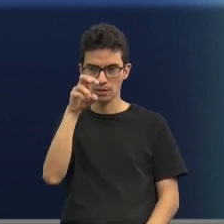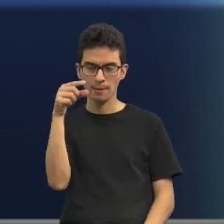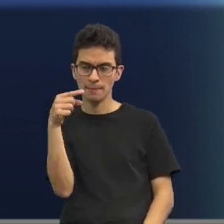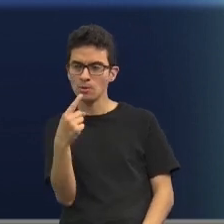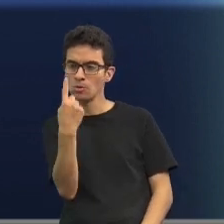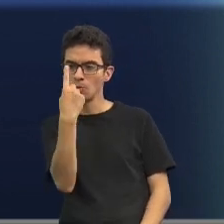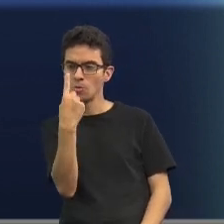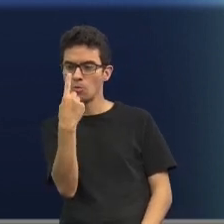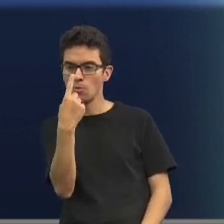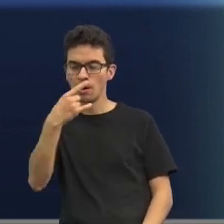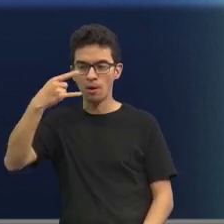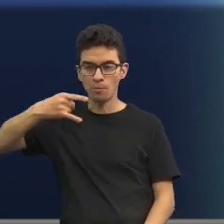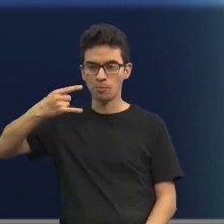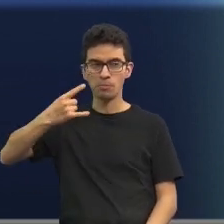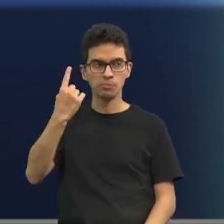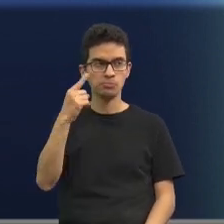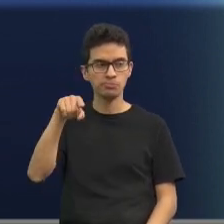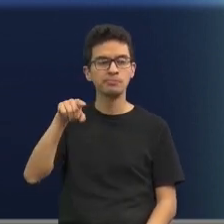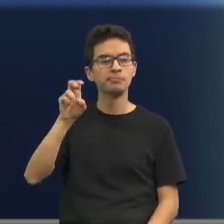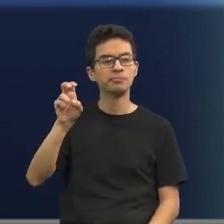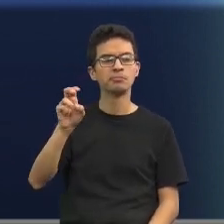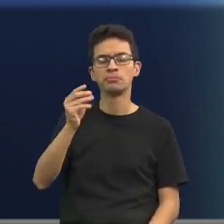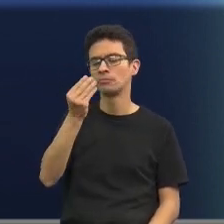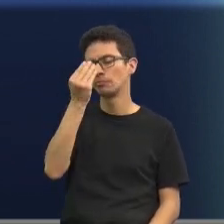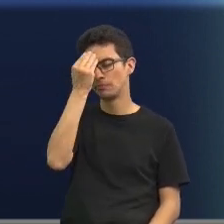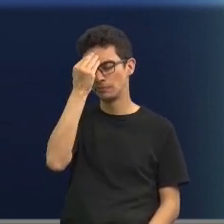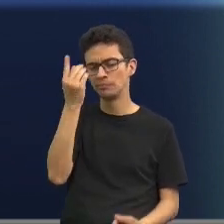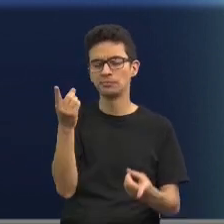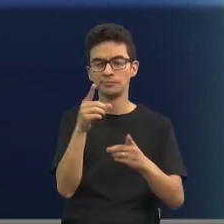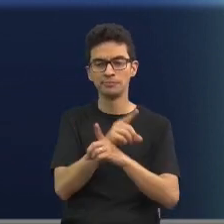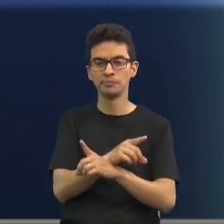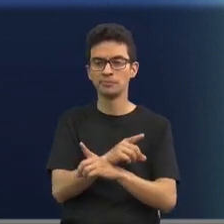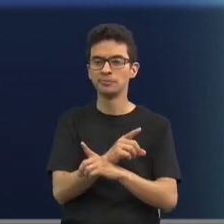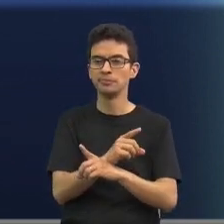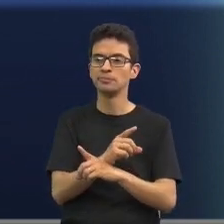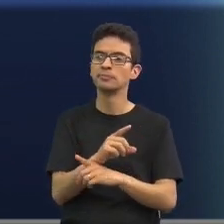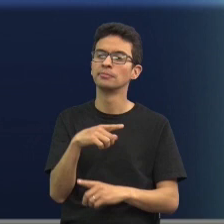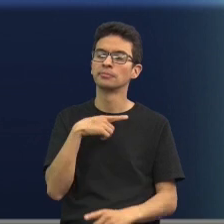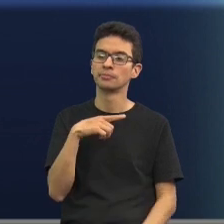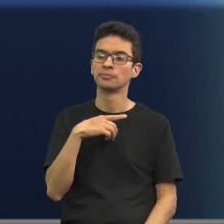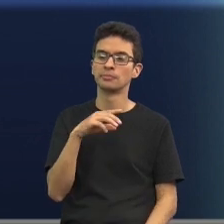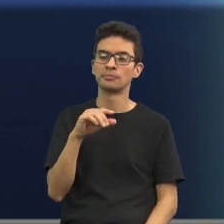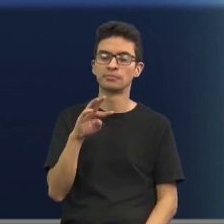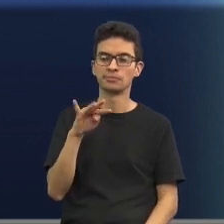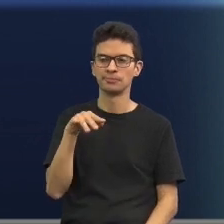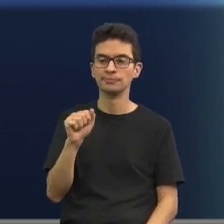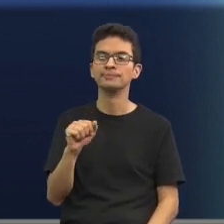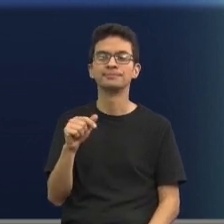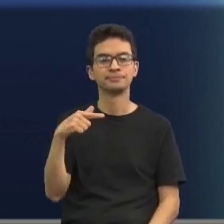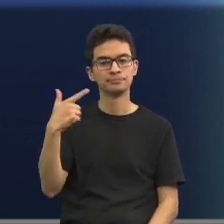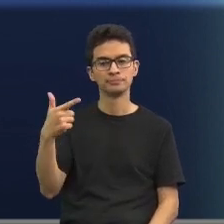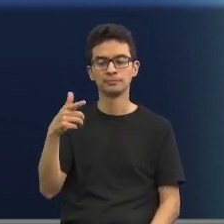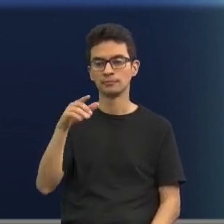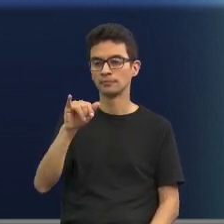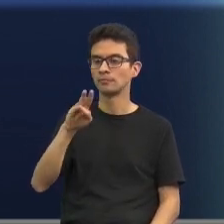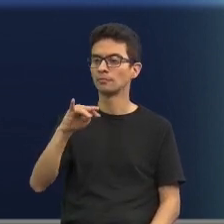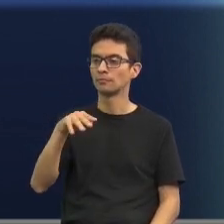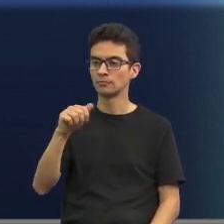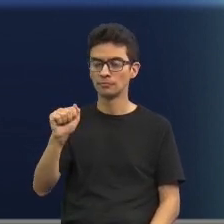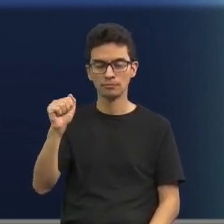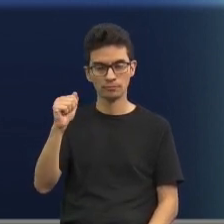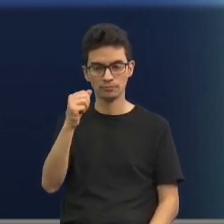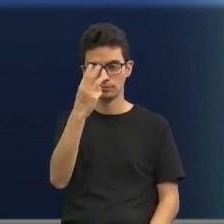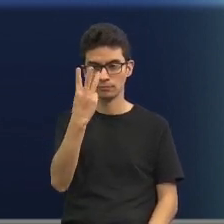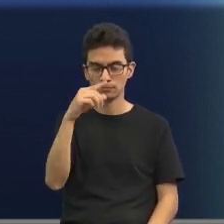1,5 que o cateto oposto ao ângulo teta e na hipotenusa 3,1 o 3g o clássico